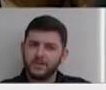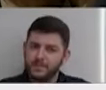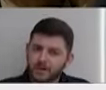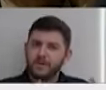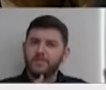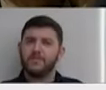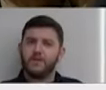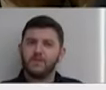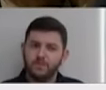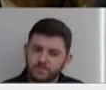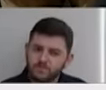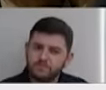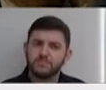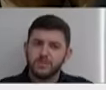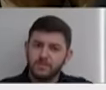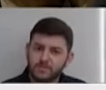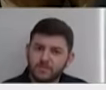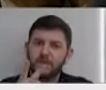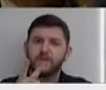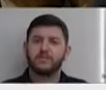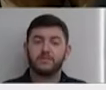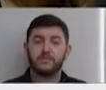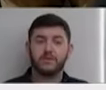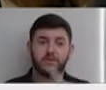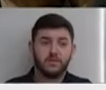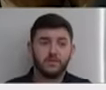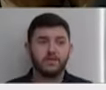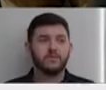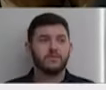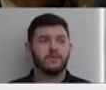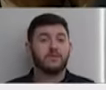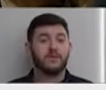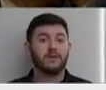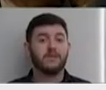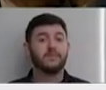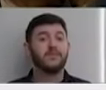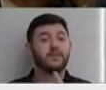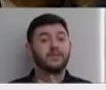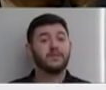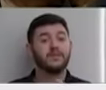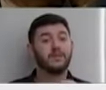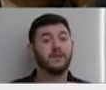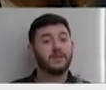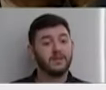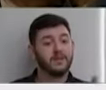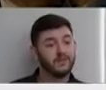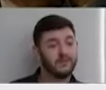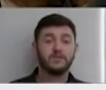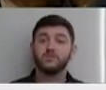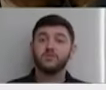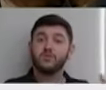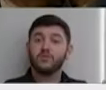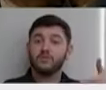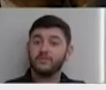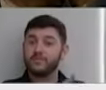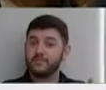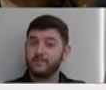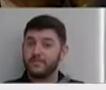Nós prevemos a implantação progressiva de 1.321 equipes para